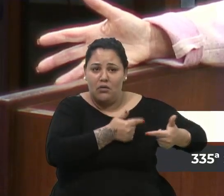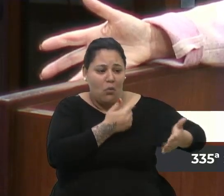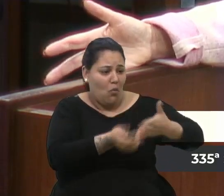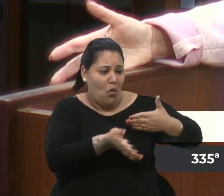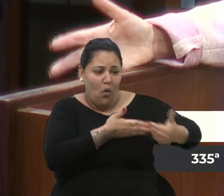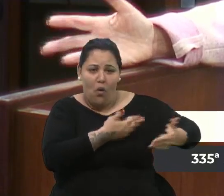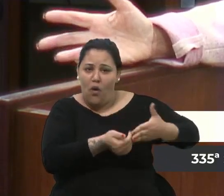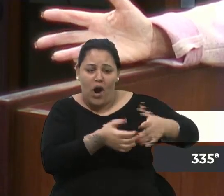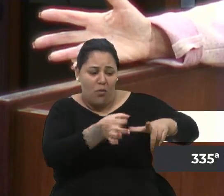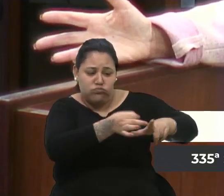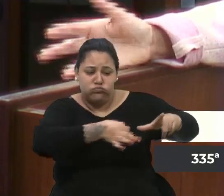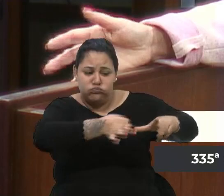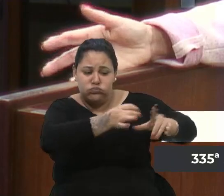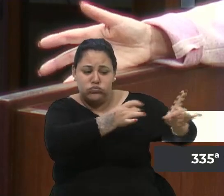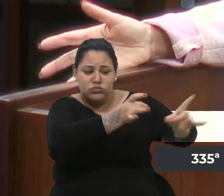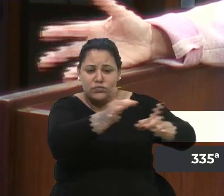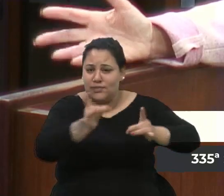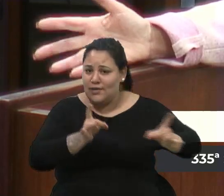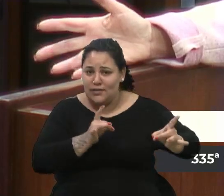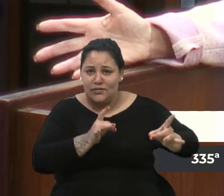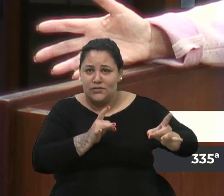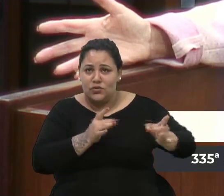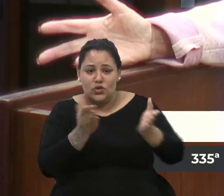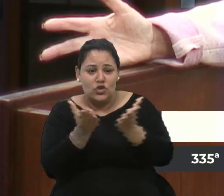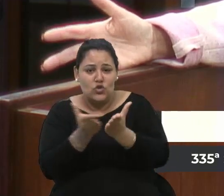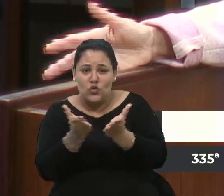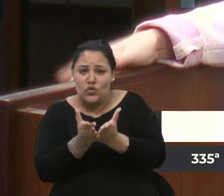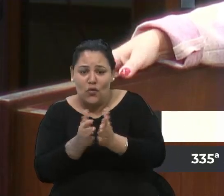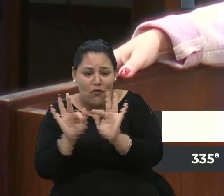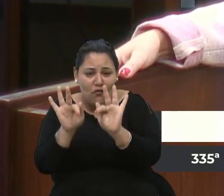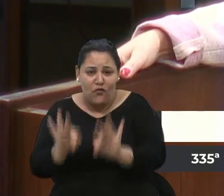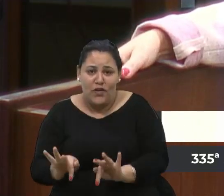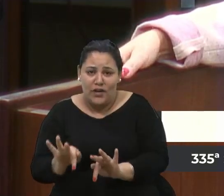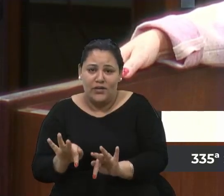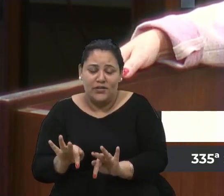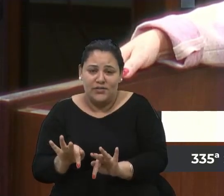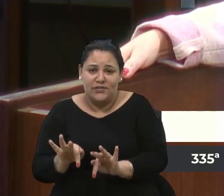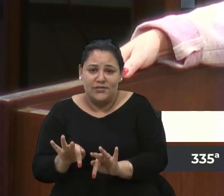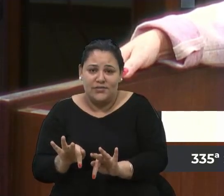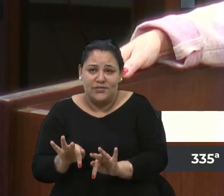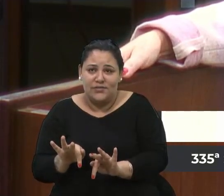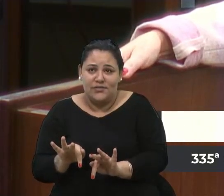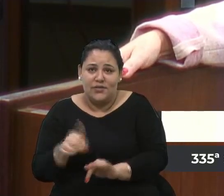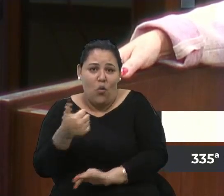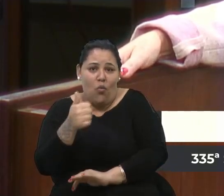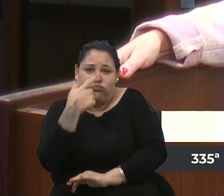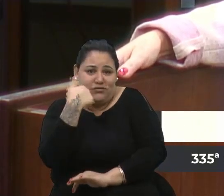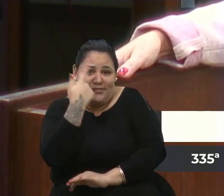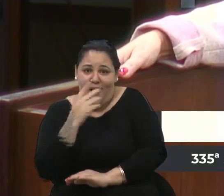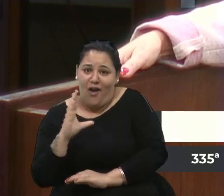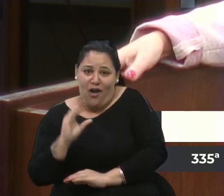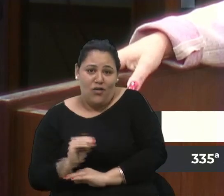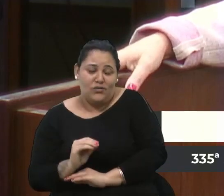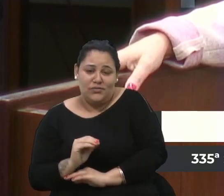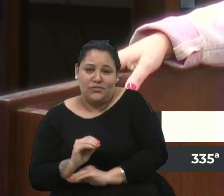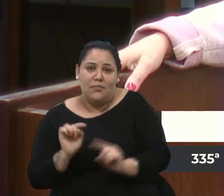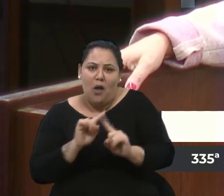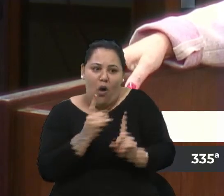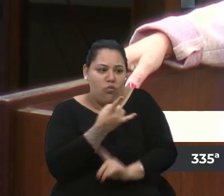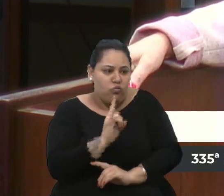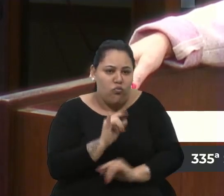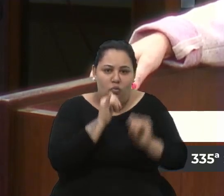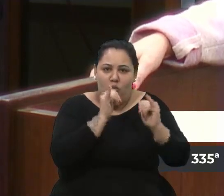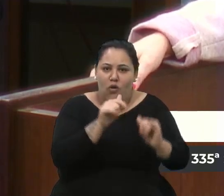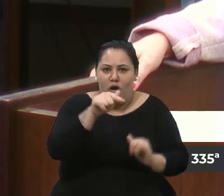comércio, qualquer estudo, qualquer coisa, termina, tu não consegue, o último ônibus é às 7. Sua